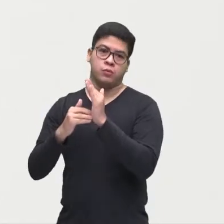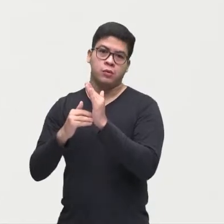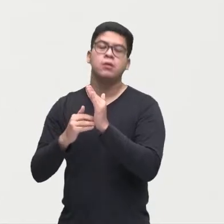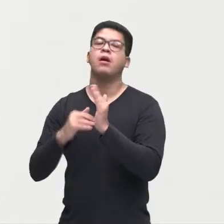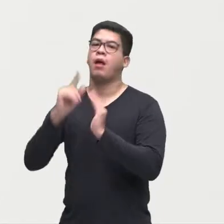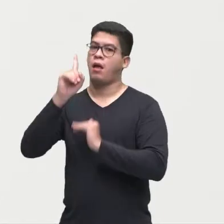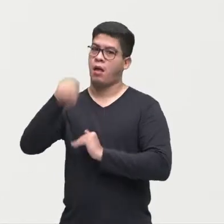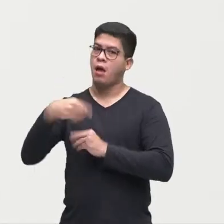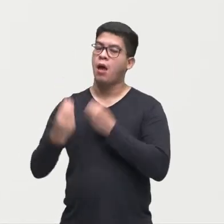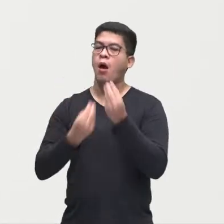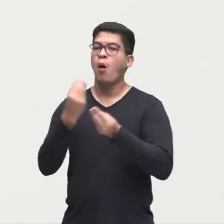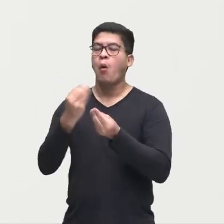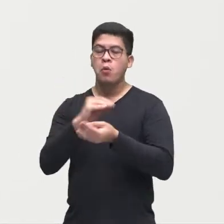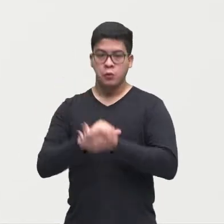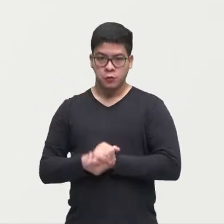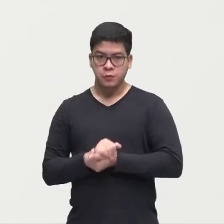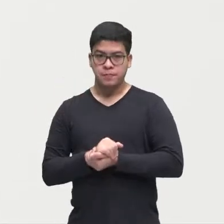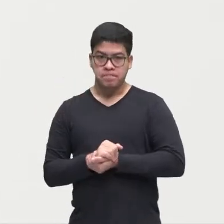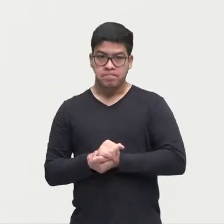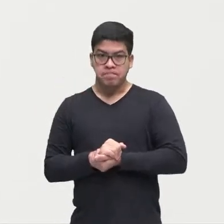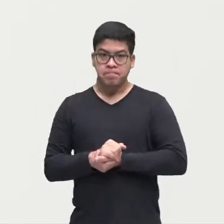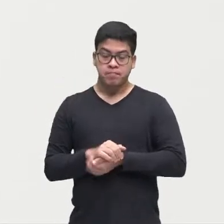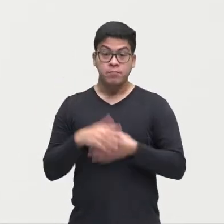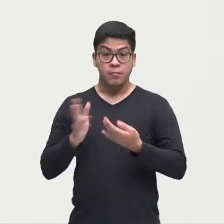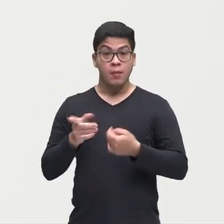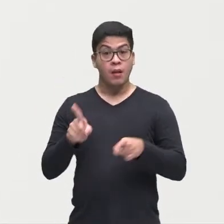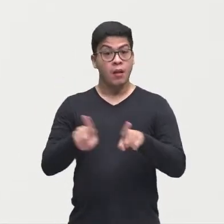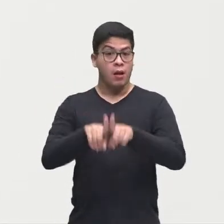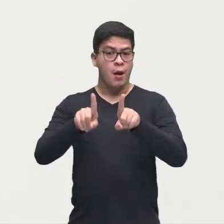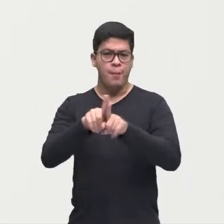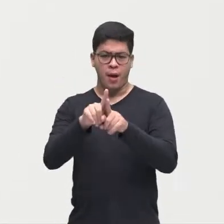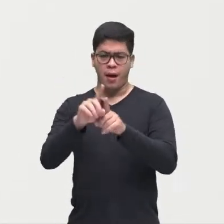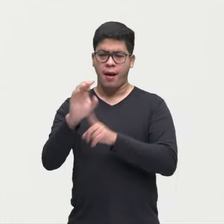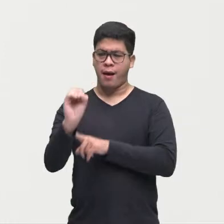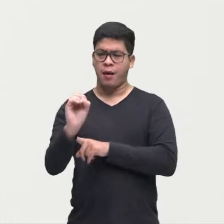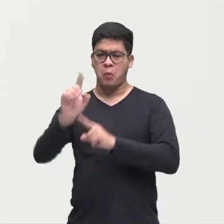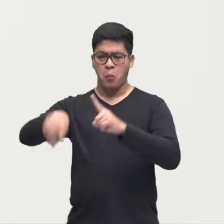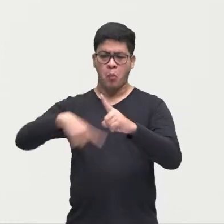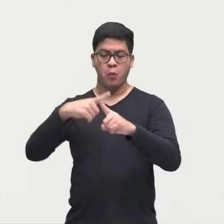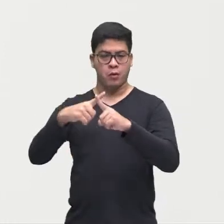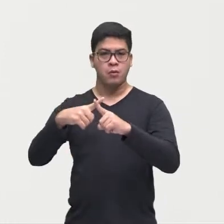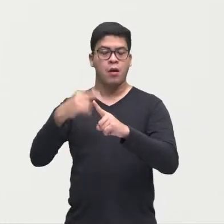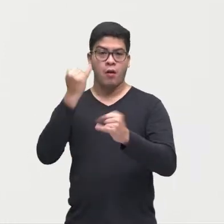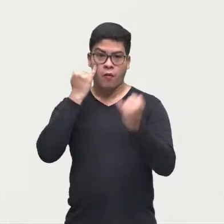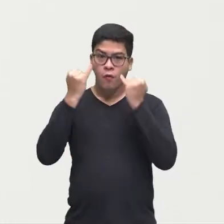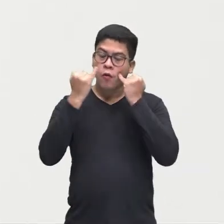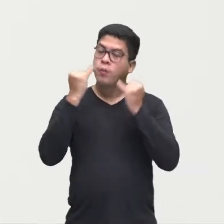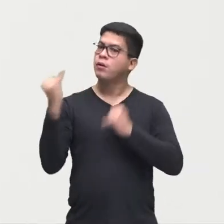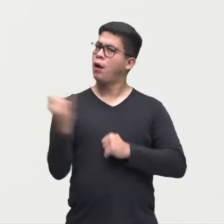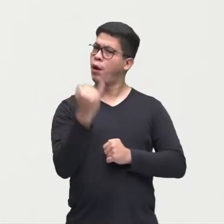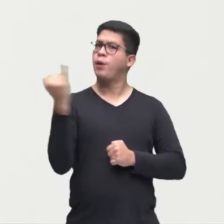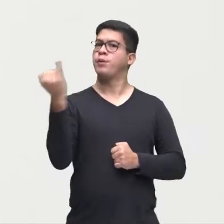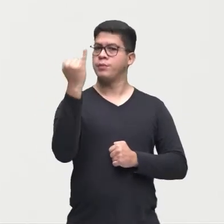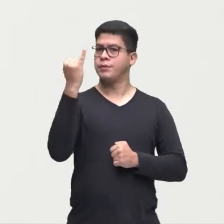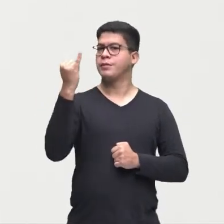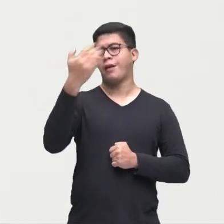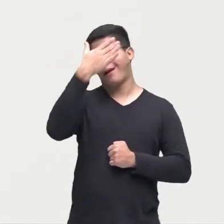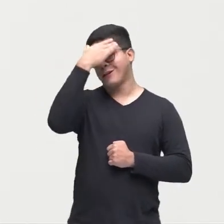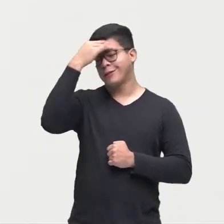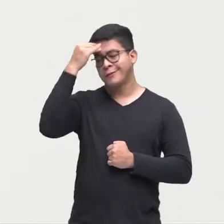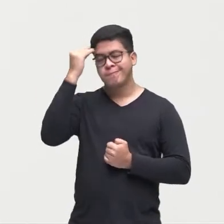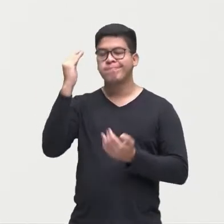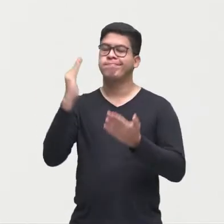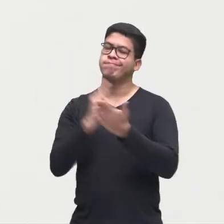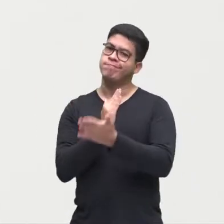o zero, ele também é um múltiplo de qualquer número, tá, pessoal? Informação importante essa daí que às vezes a gente esquece, tá?